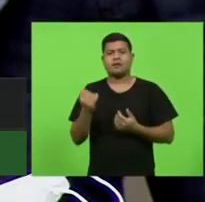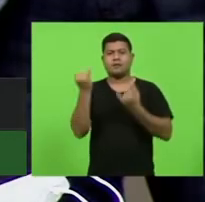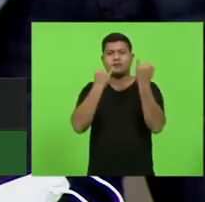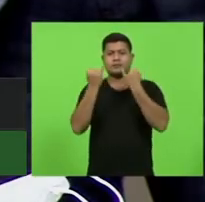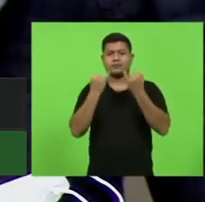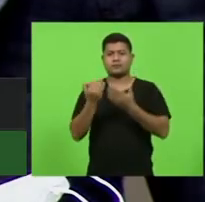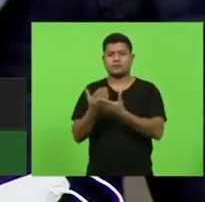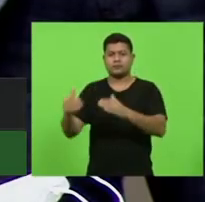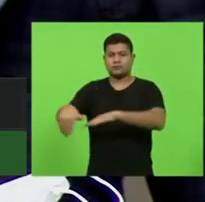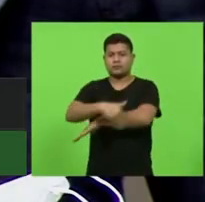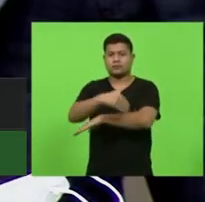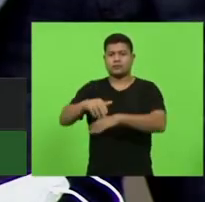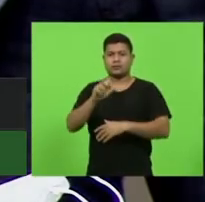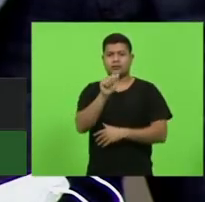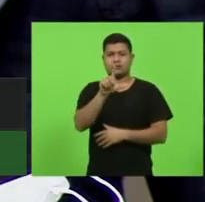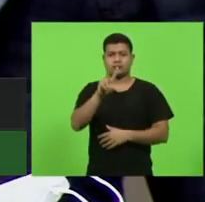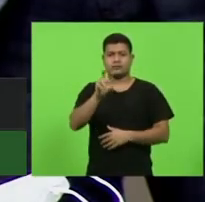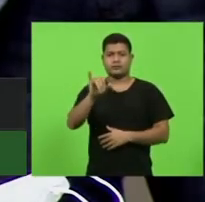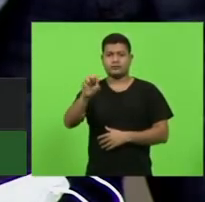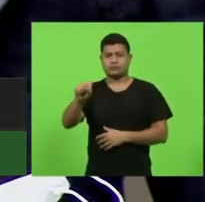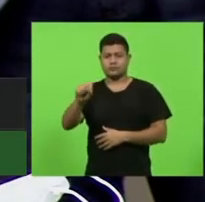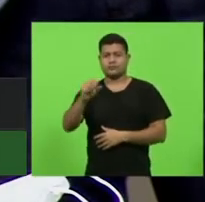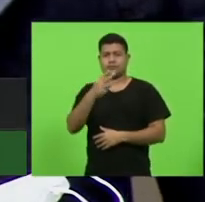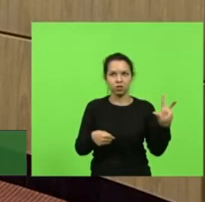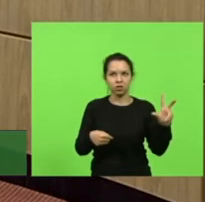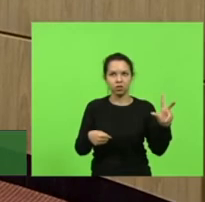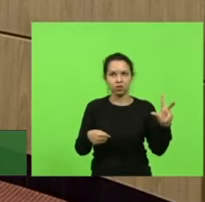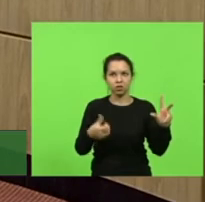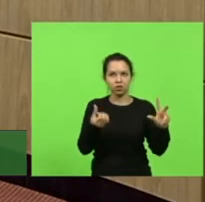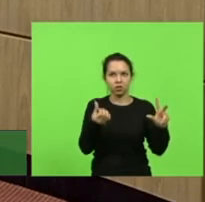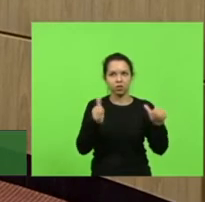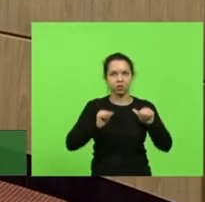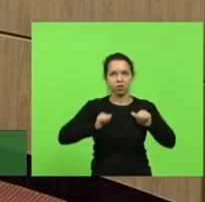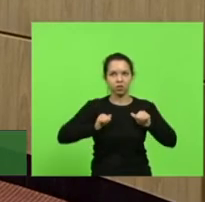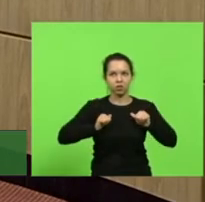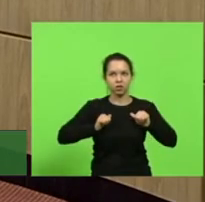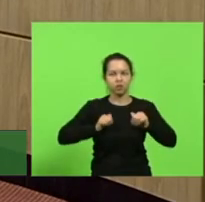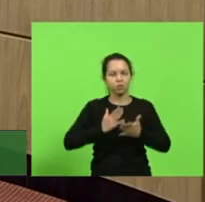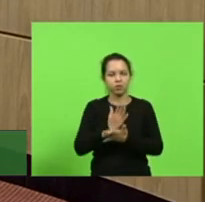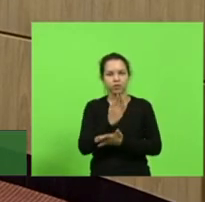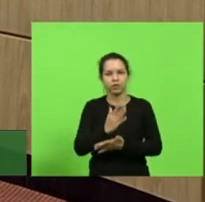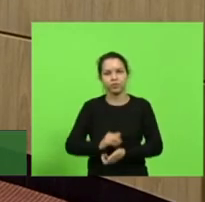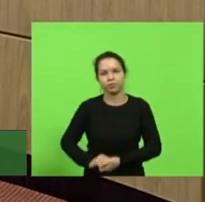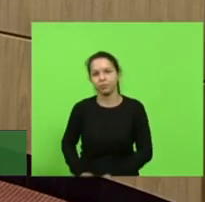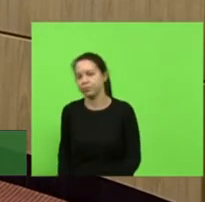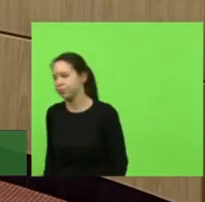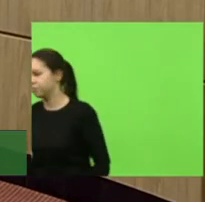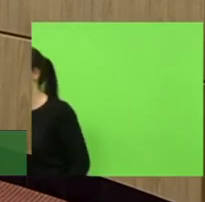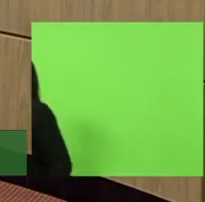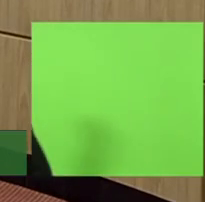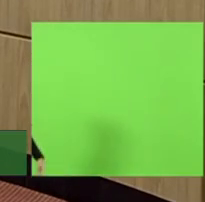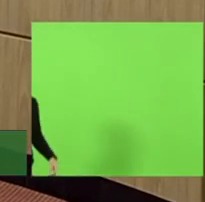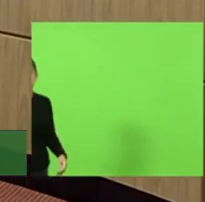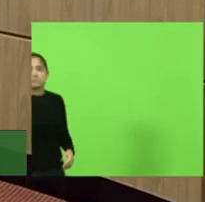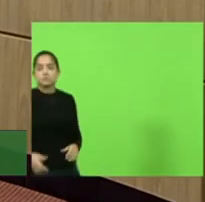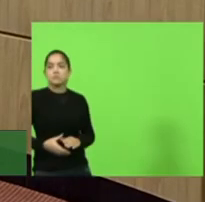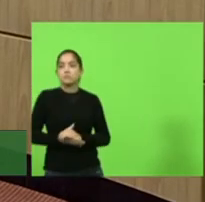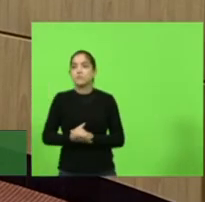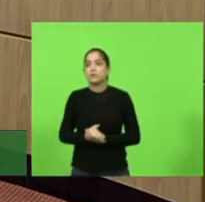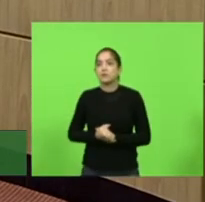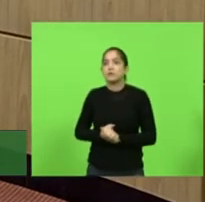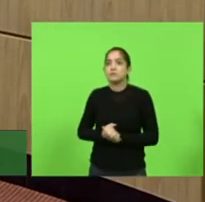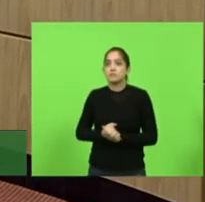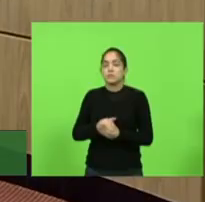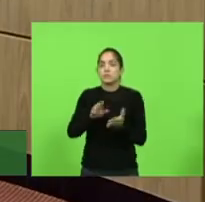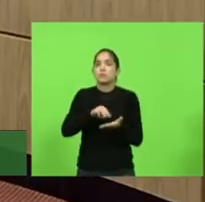Transtorno do espectro autista antes de ir a plenário a matéria de como evitar por três comissões de constituição